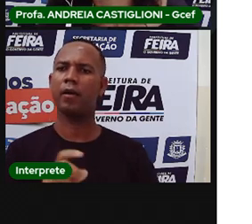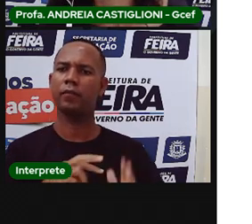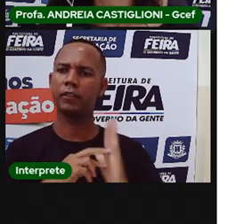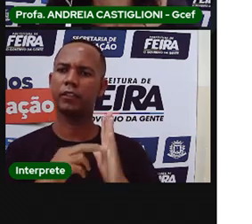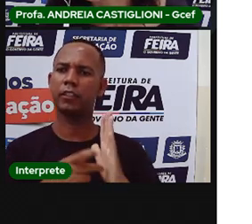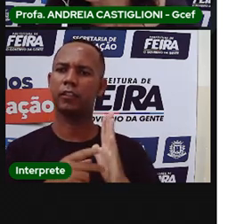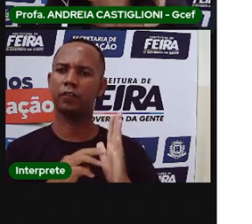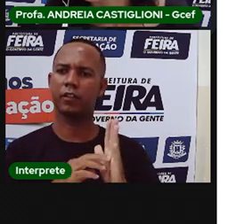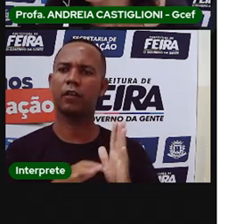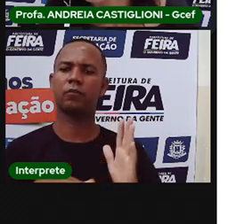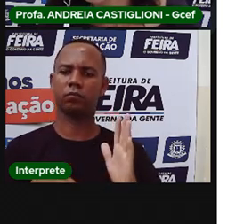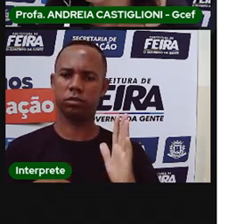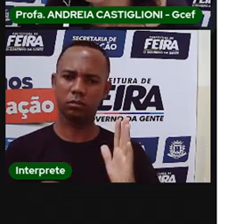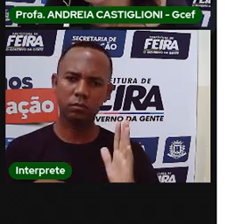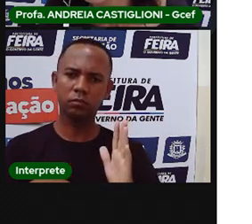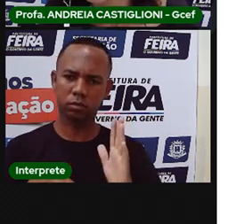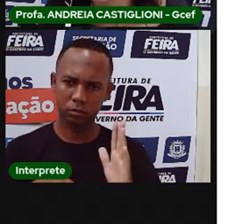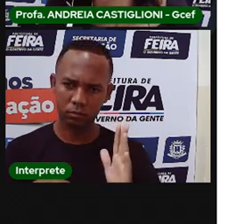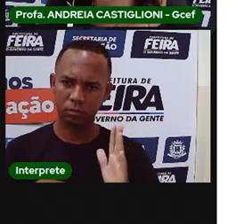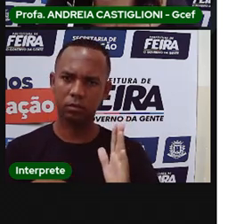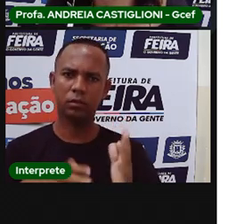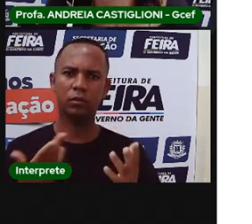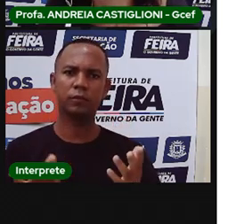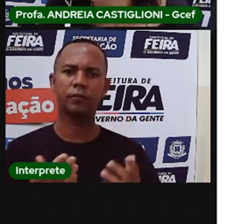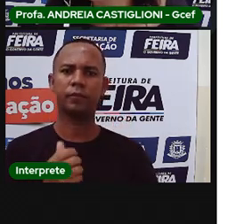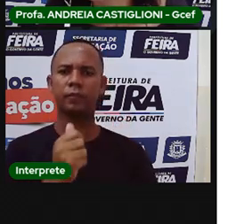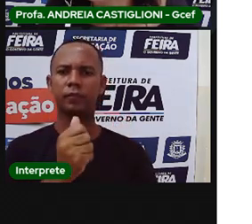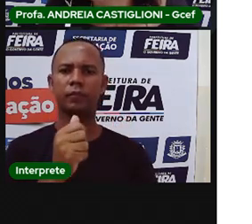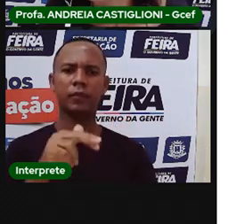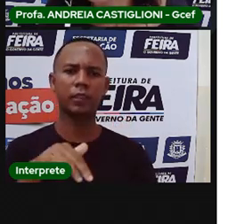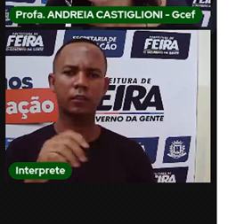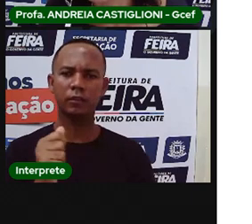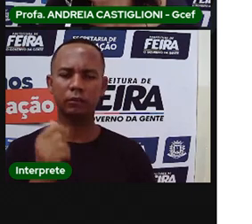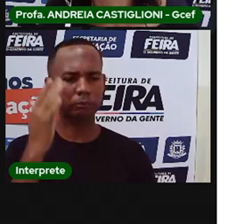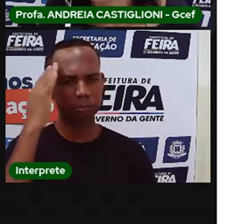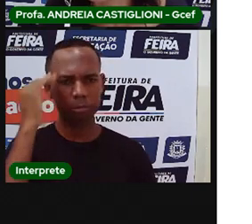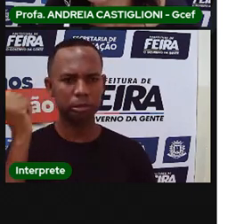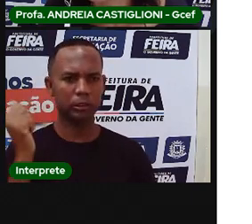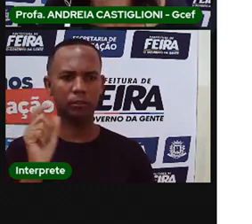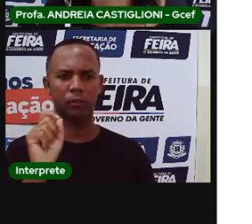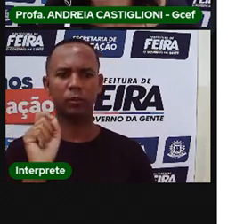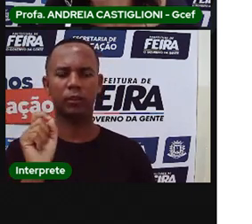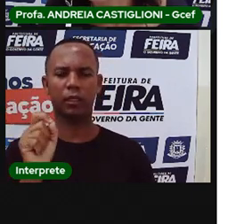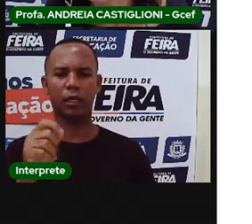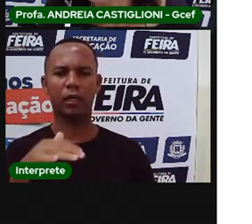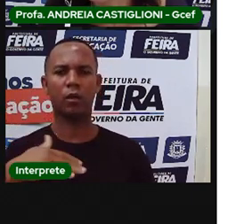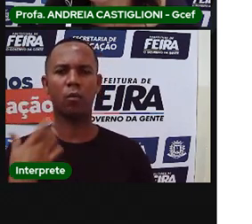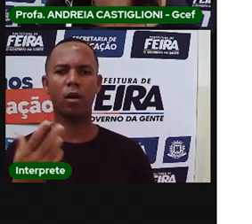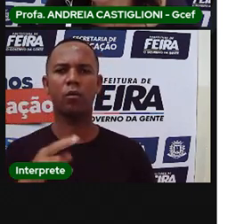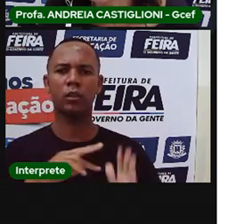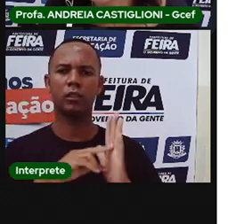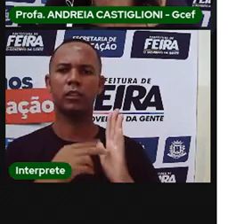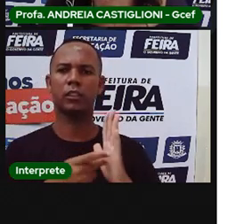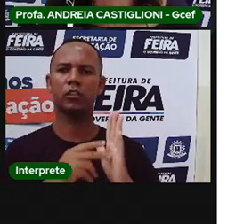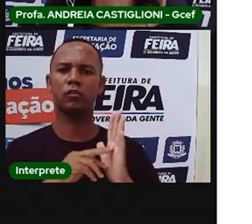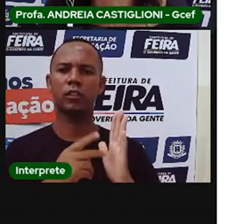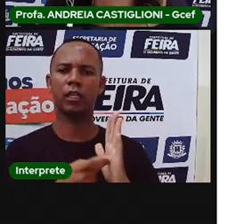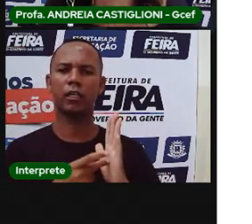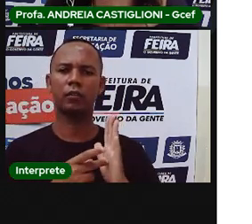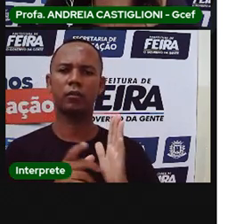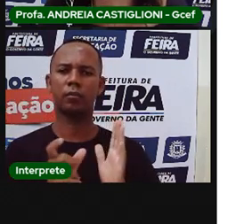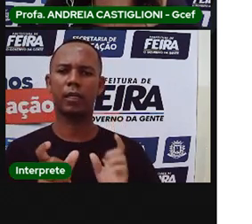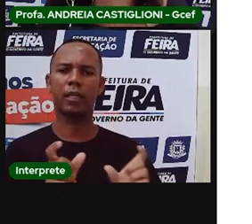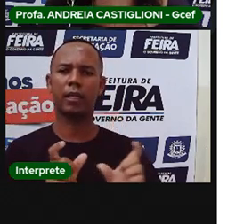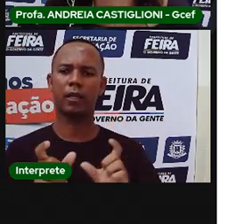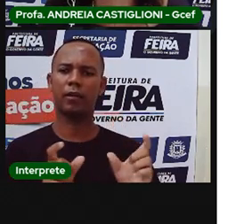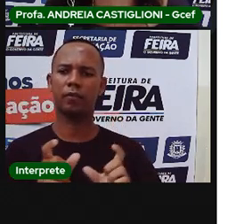Micaele disse que não sabe. Ana disse que não deu para ver. O que é rap? Coloca aí o que é rap. Antes de ir embora,